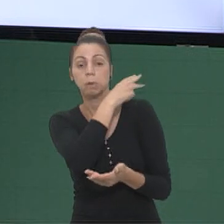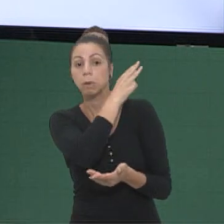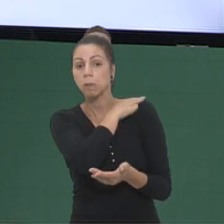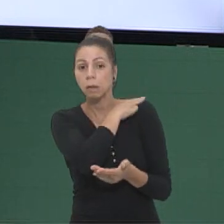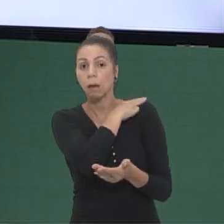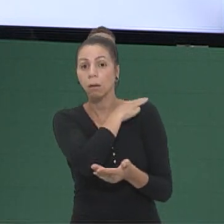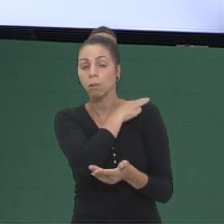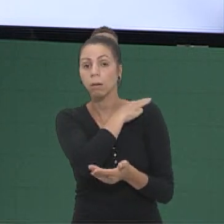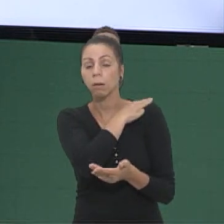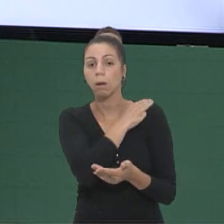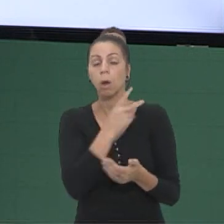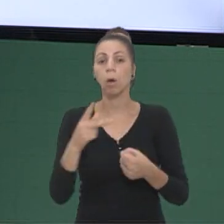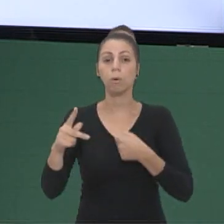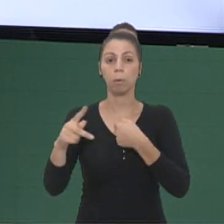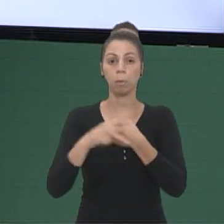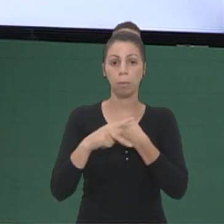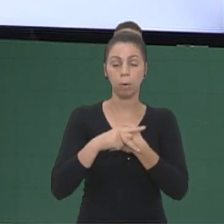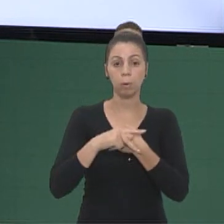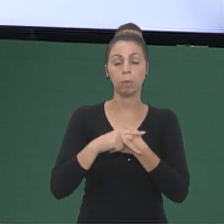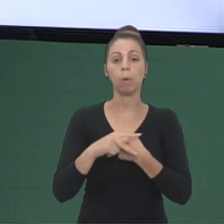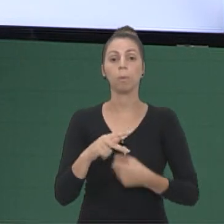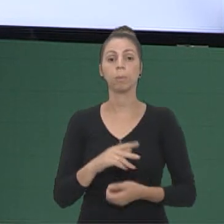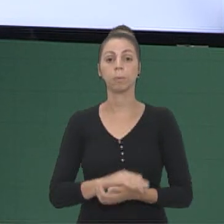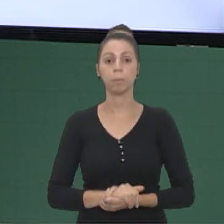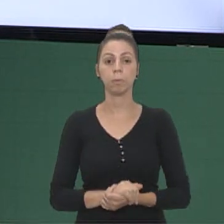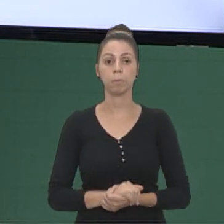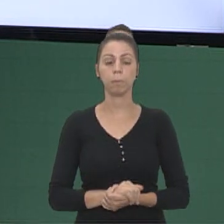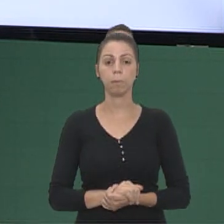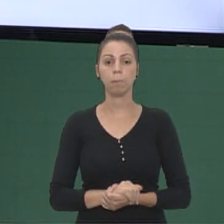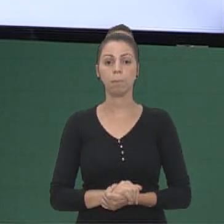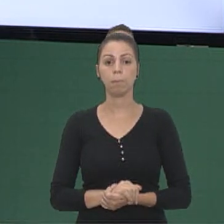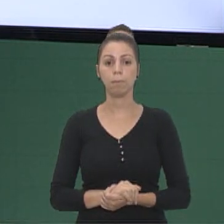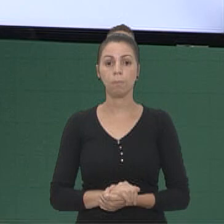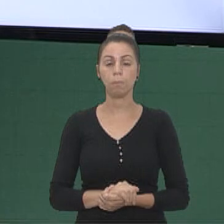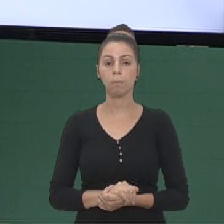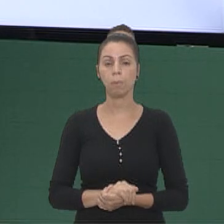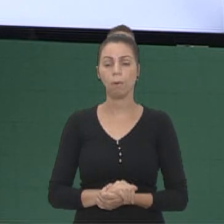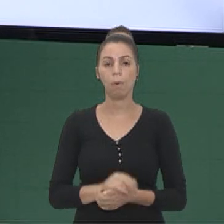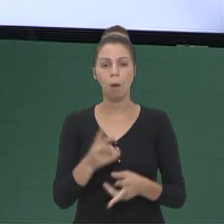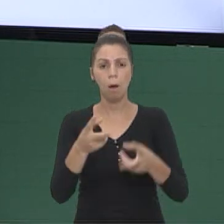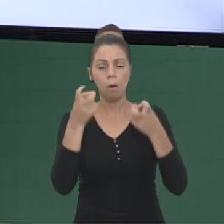ideia dos pronomes pessoais. Pessoa, sujeito. Observe a nossa